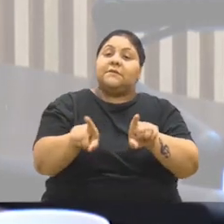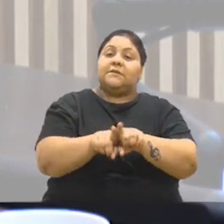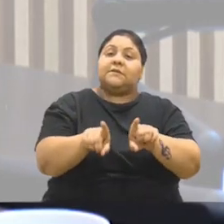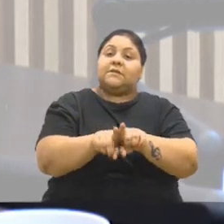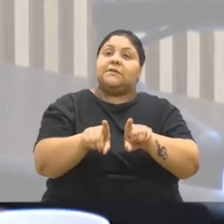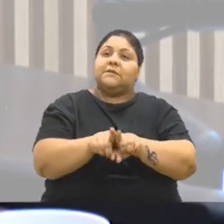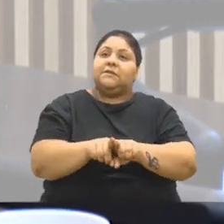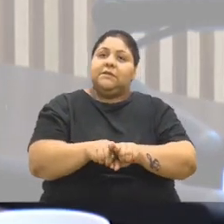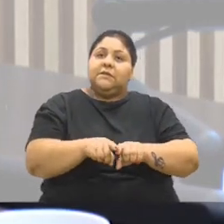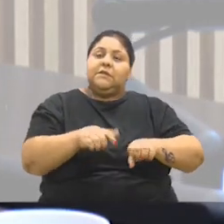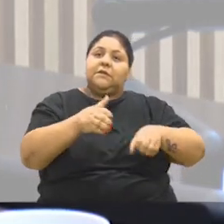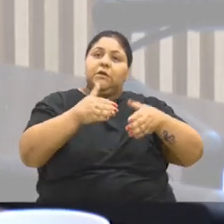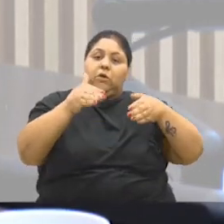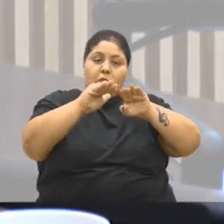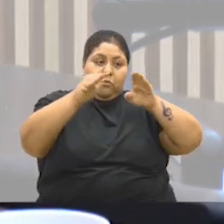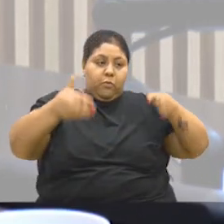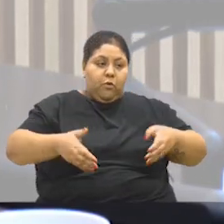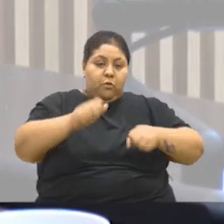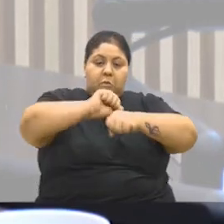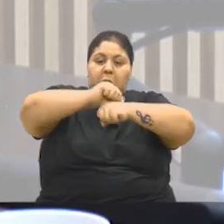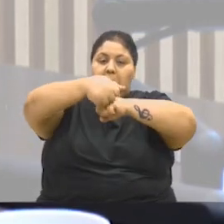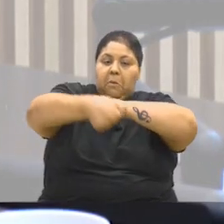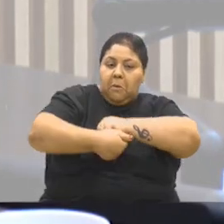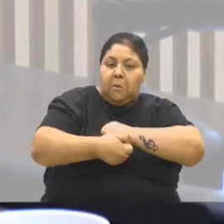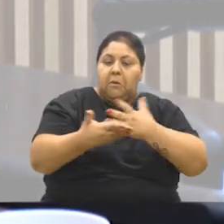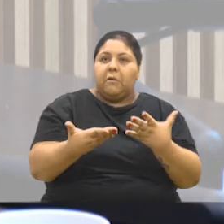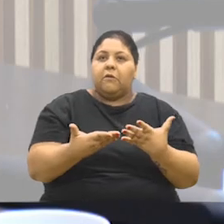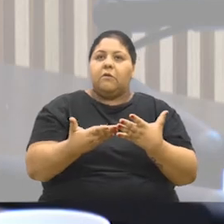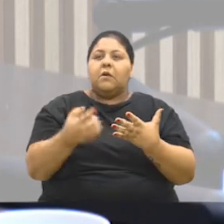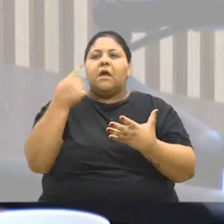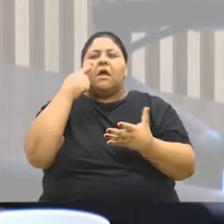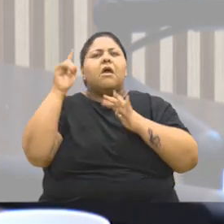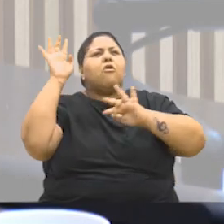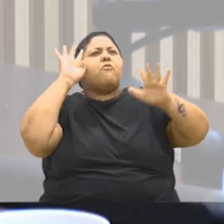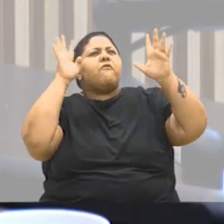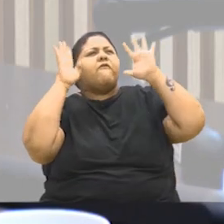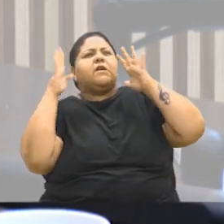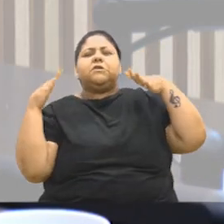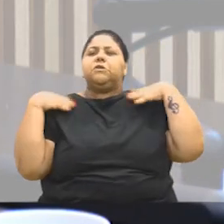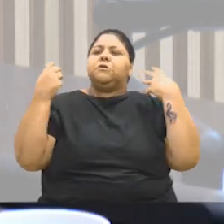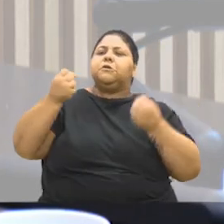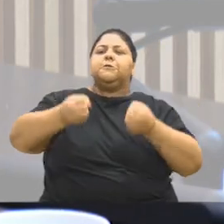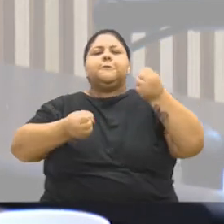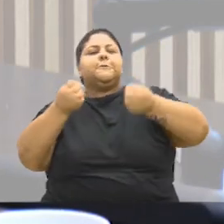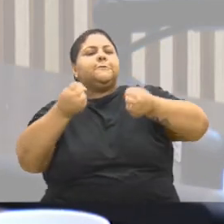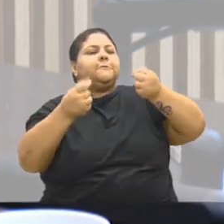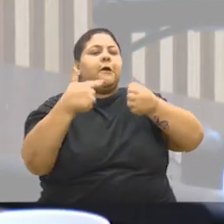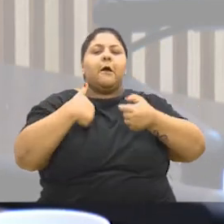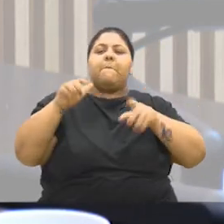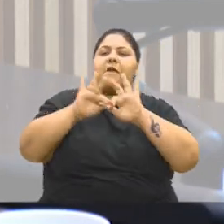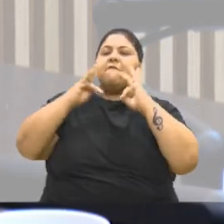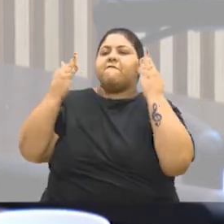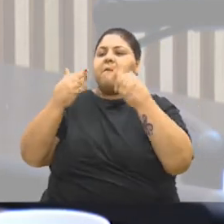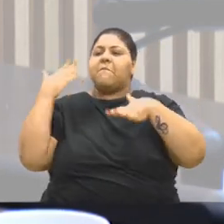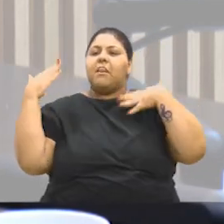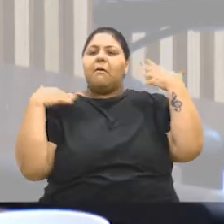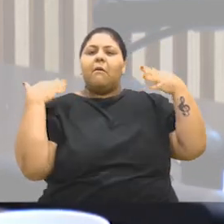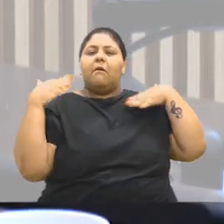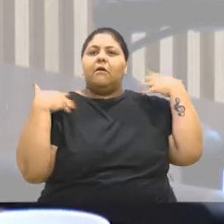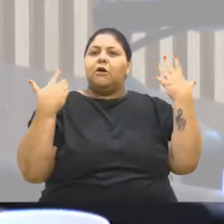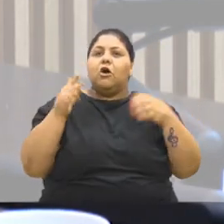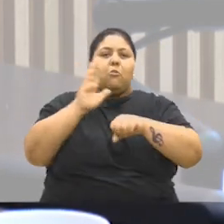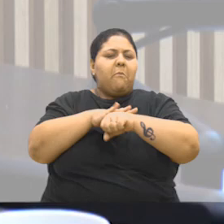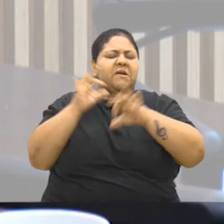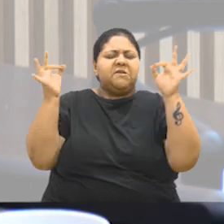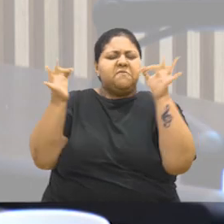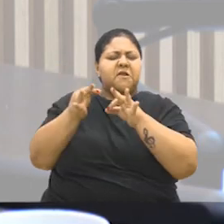no volante. Eu coloco uma música a todo volume. Me vejo passeando naquele carro, levando minha família para passear. Nós vivendo momentos incríveis dentro